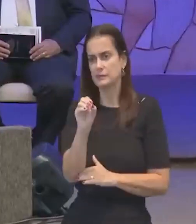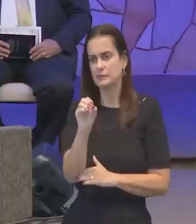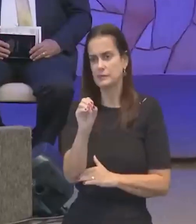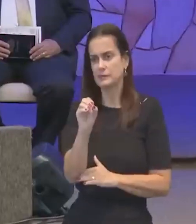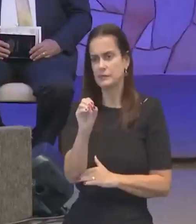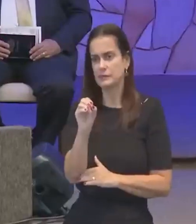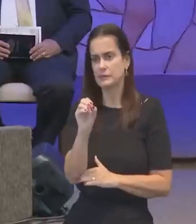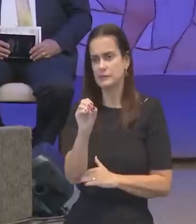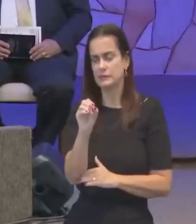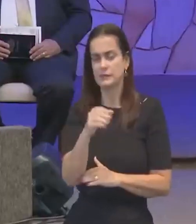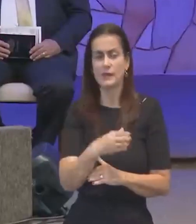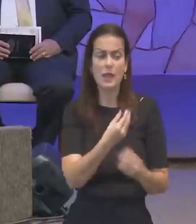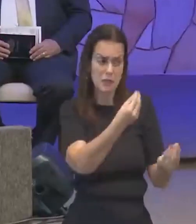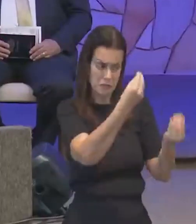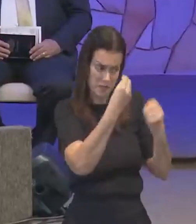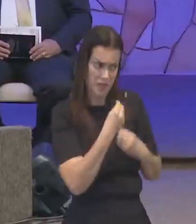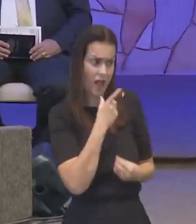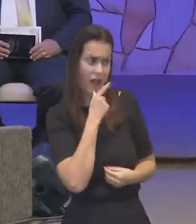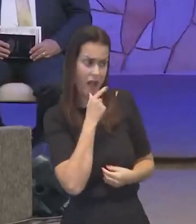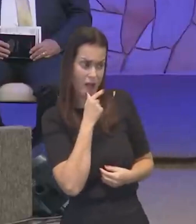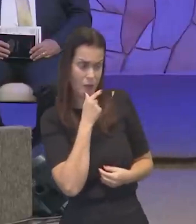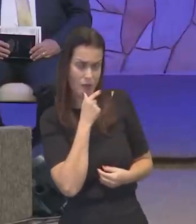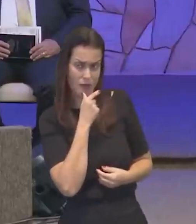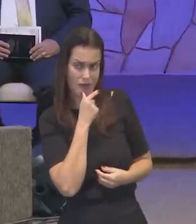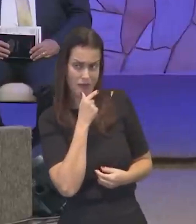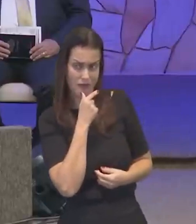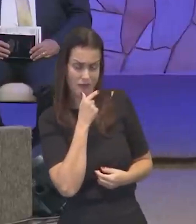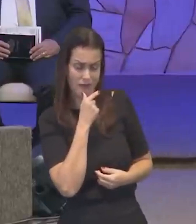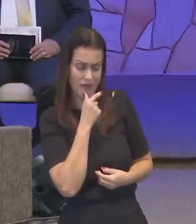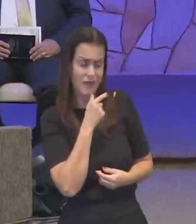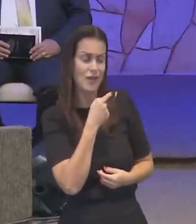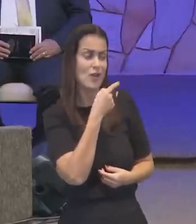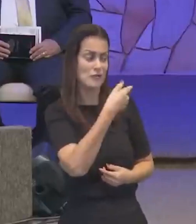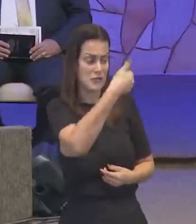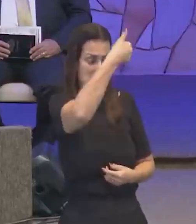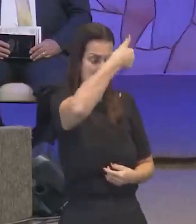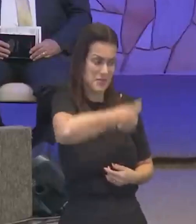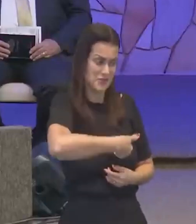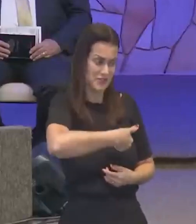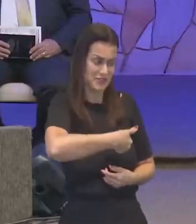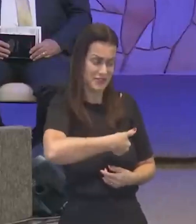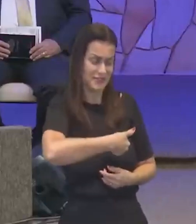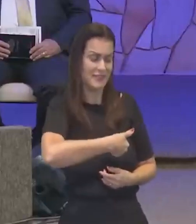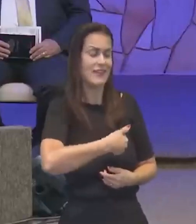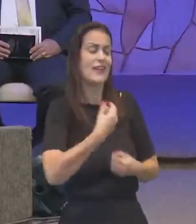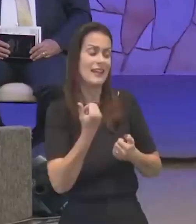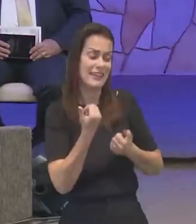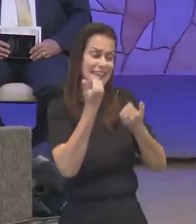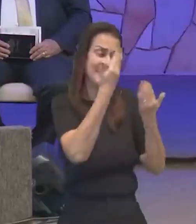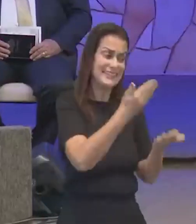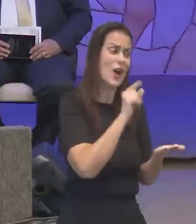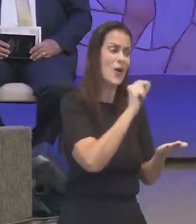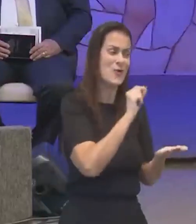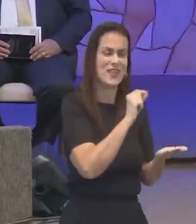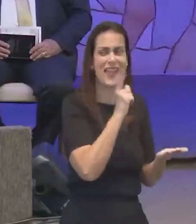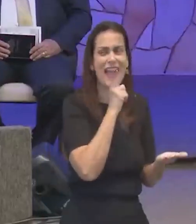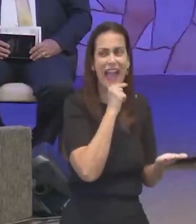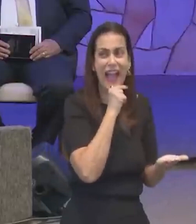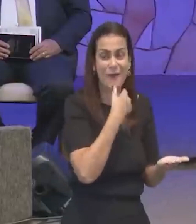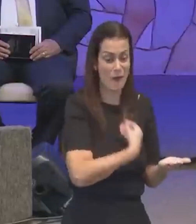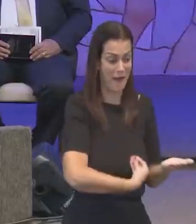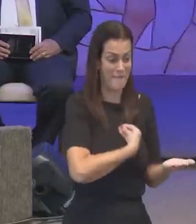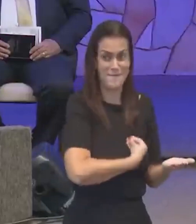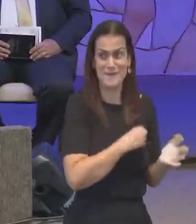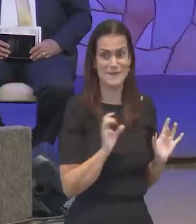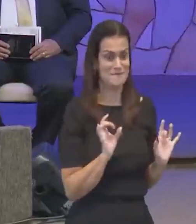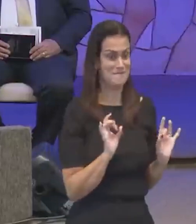dá-me de beber, tu lhe terias pedido e ele te haveria dado a água